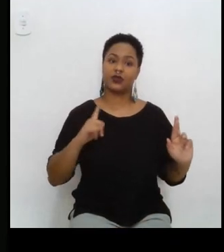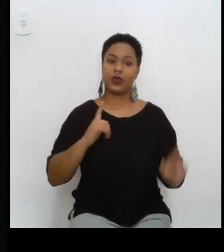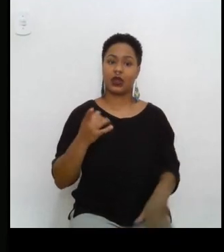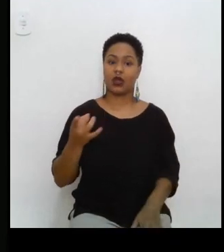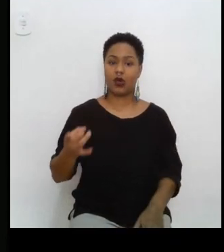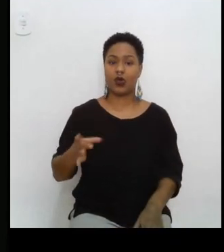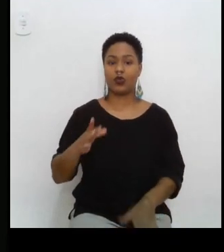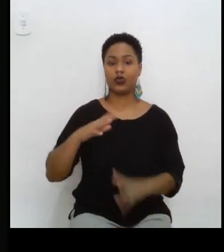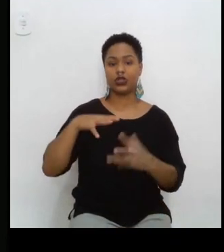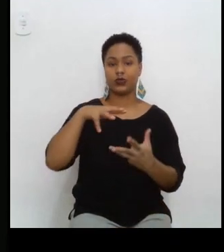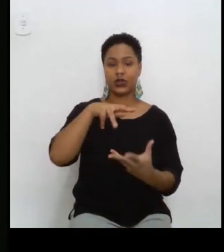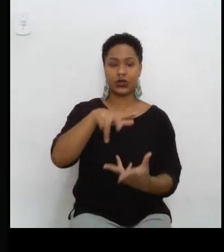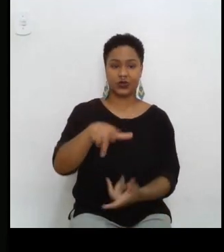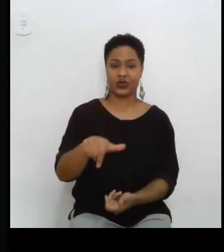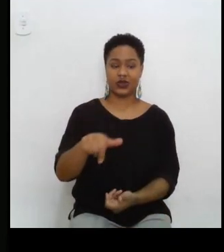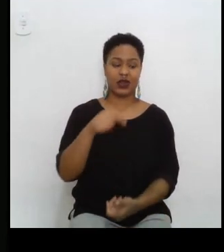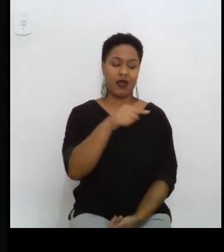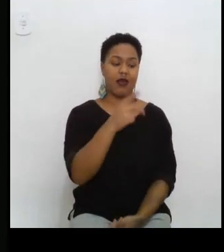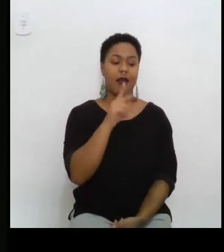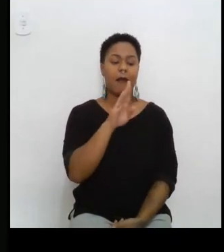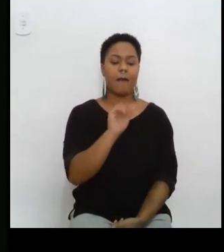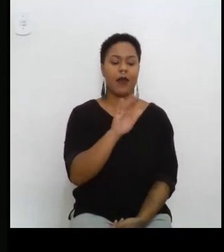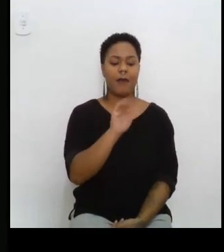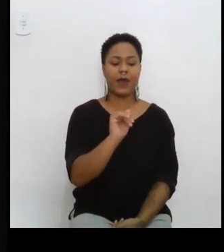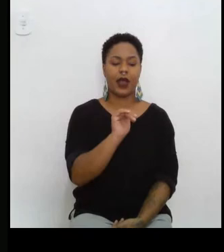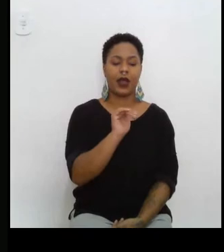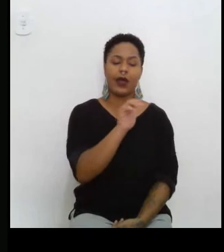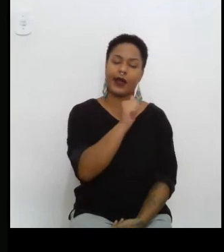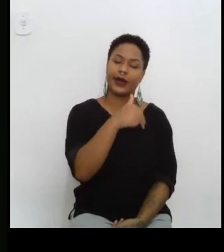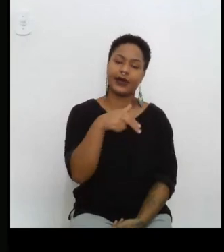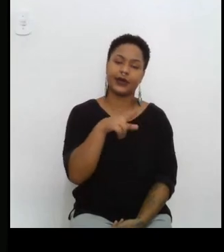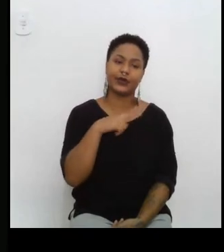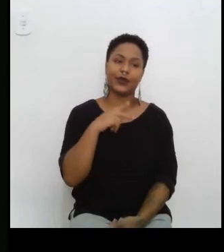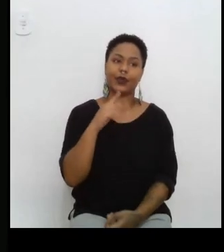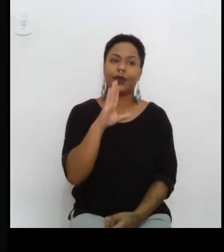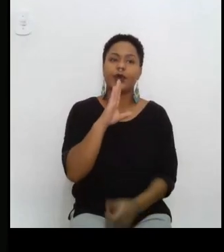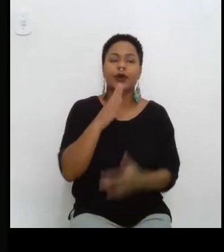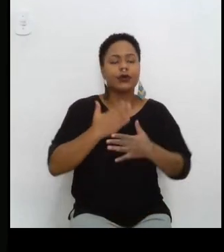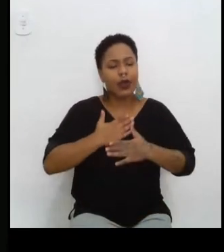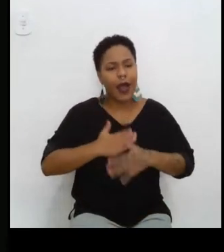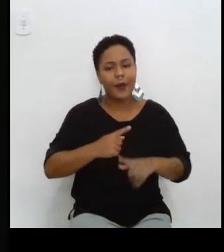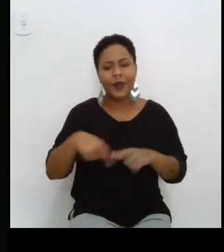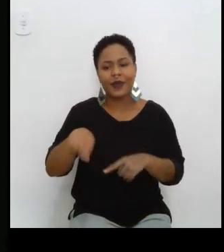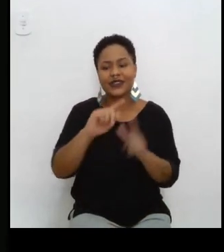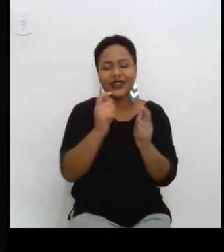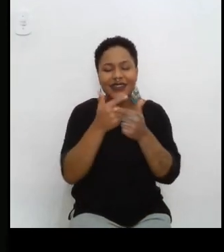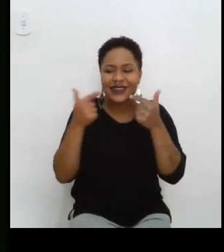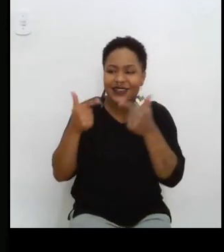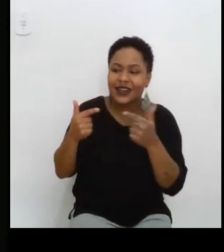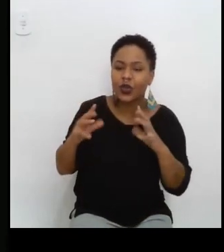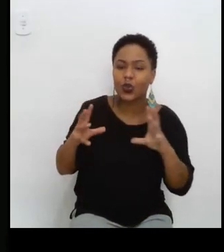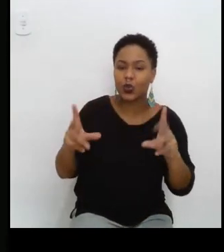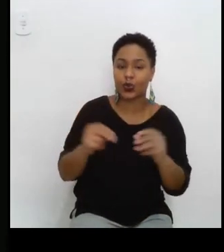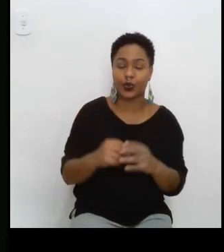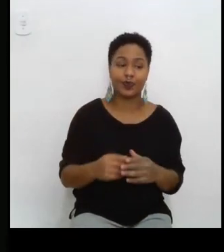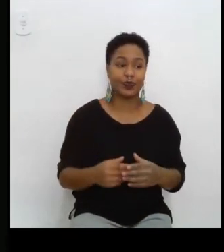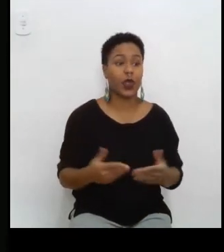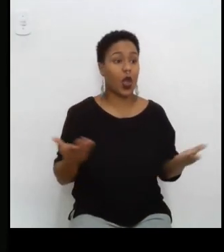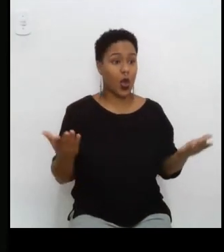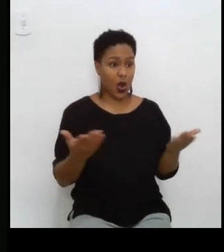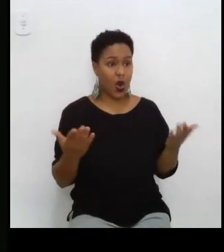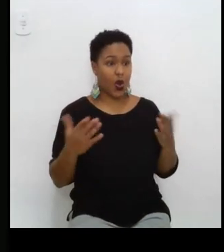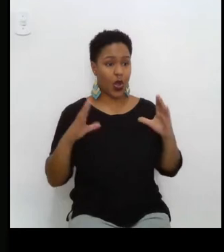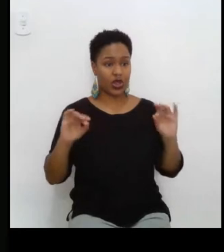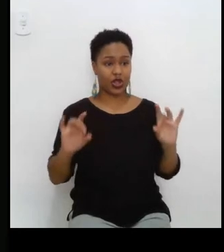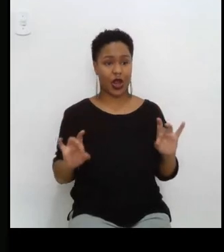e baba no então solene mas arrancando muitas risadas e hoje à noite especial porque estamos comemorando